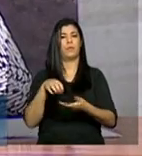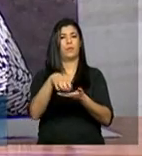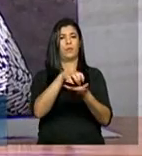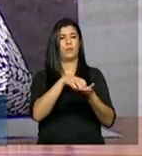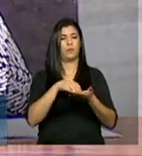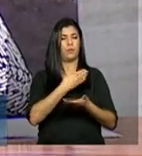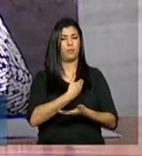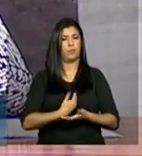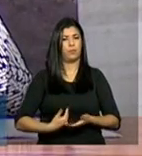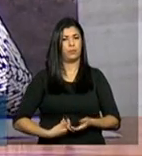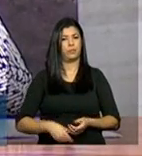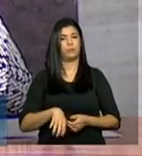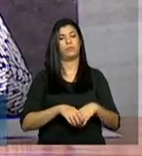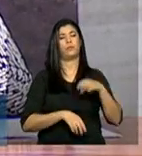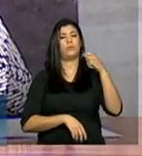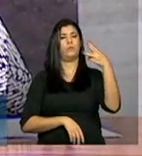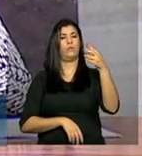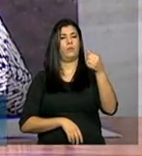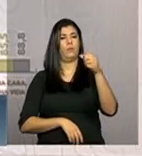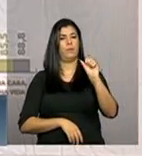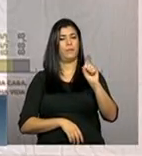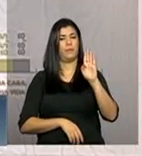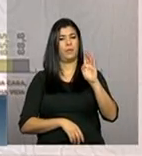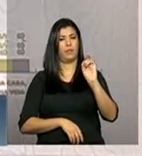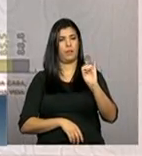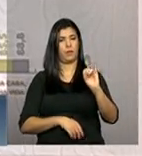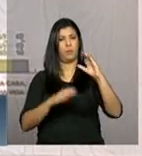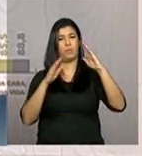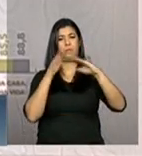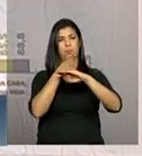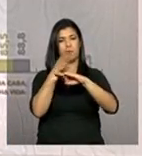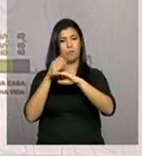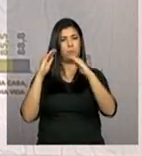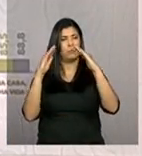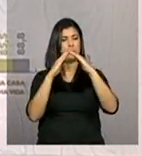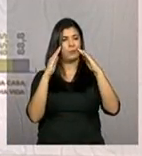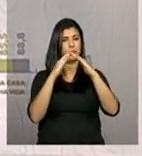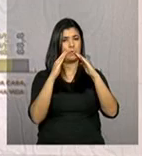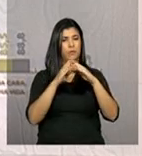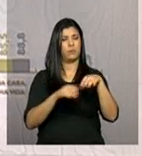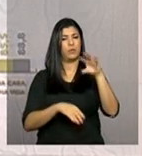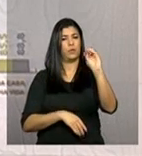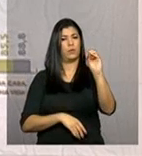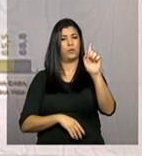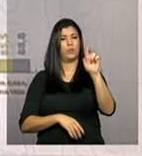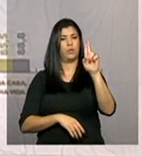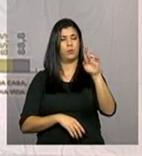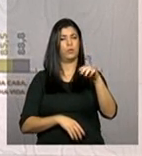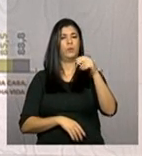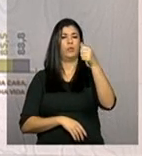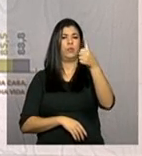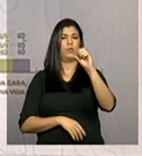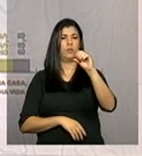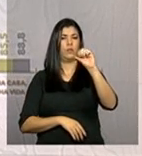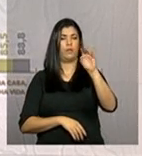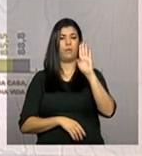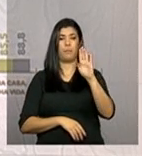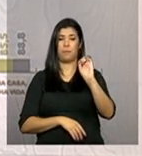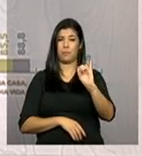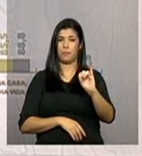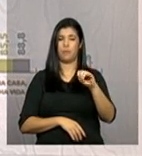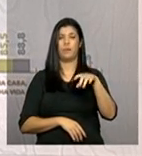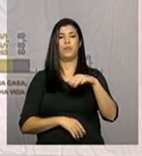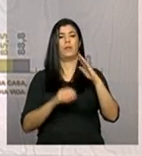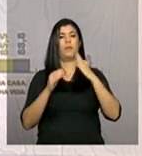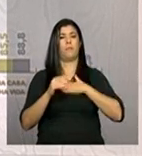360 bilhões para financiamento habitacional, OGU, 119 bilhões, Minha Casa Minha Vida,